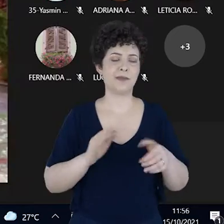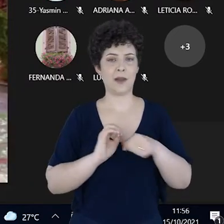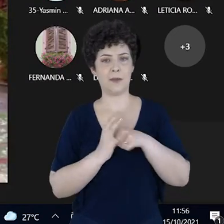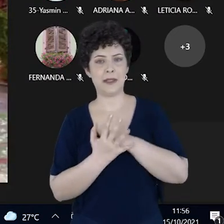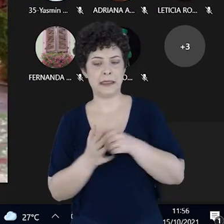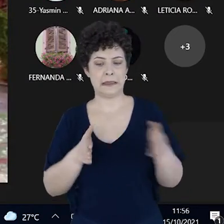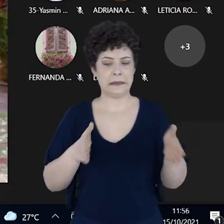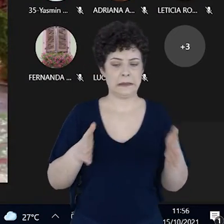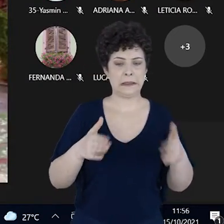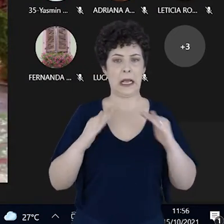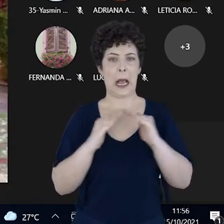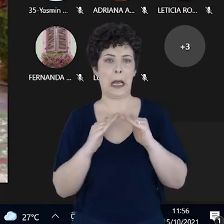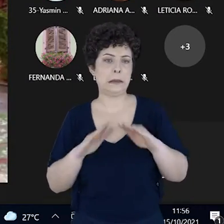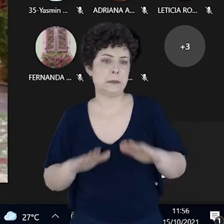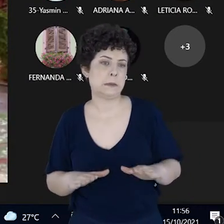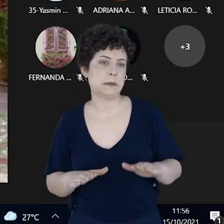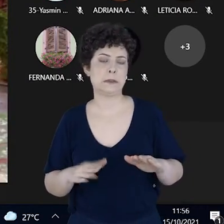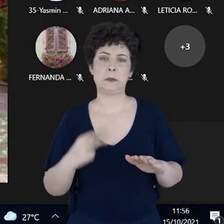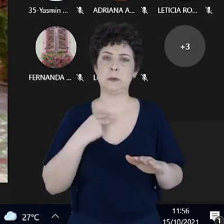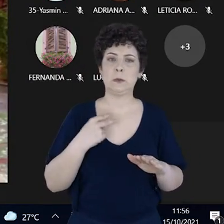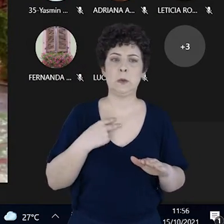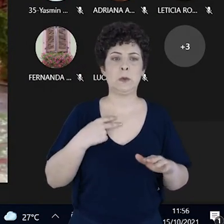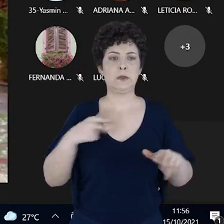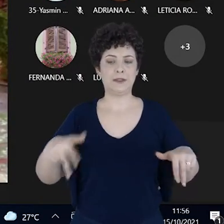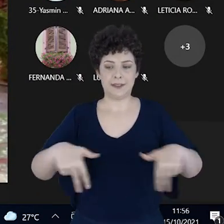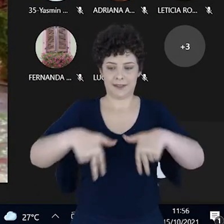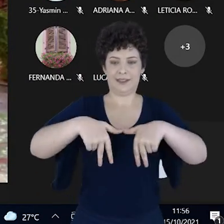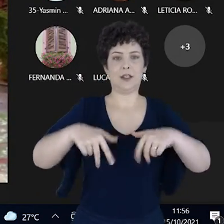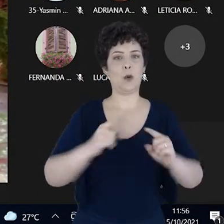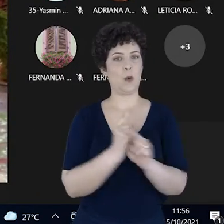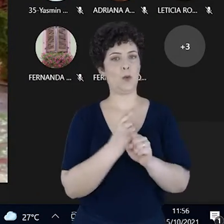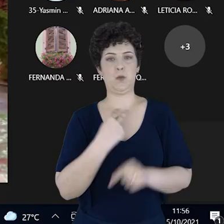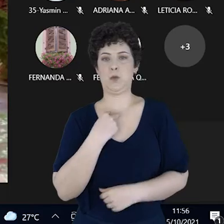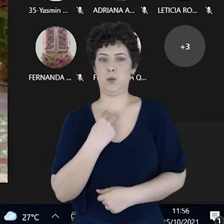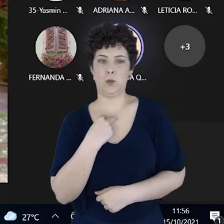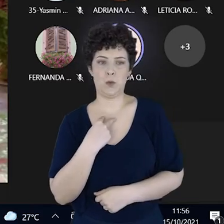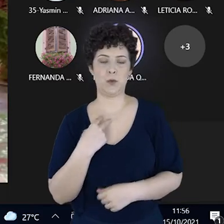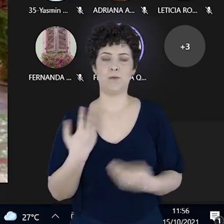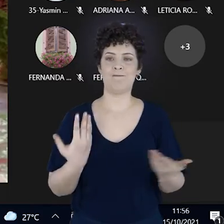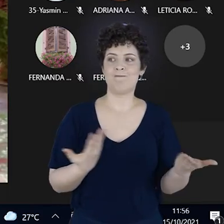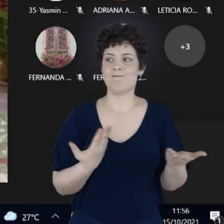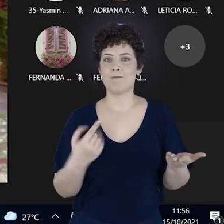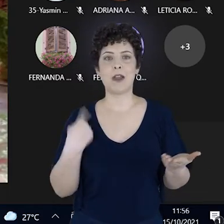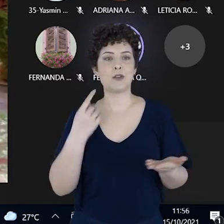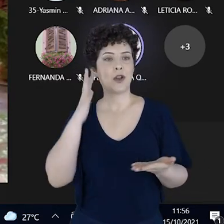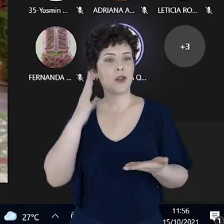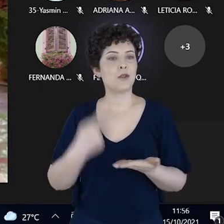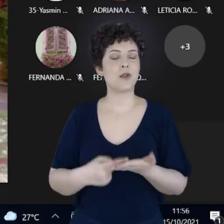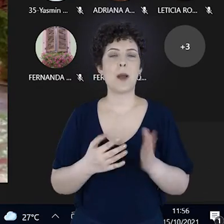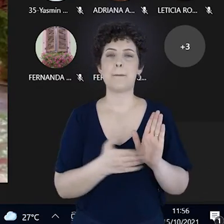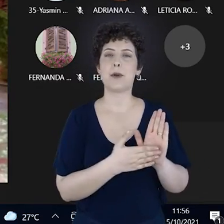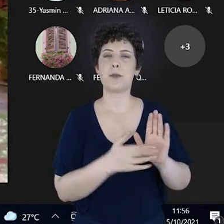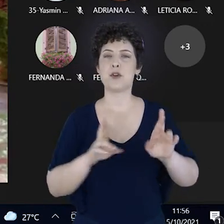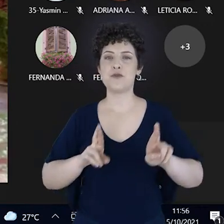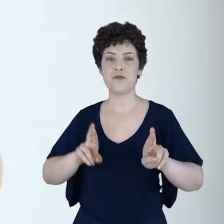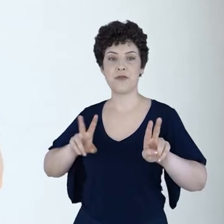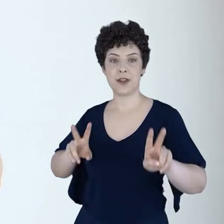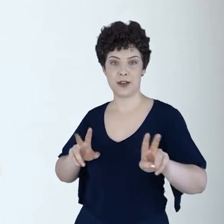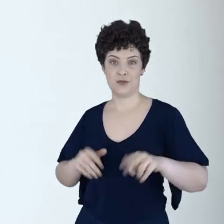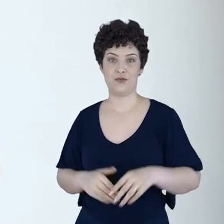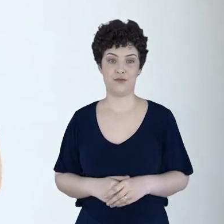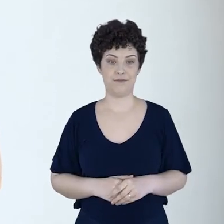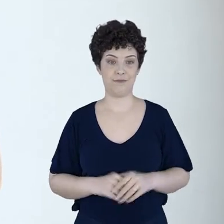estava vivendo, de pandemia, também da impossibilidade de encontros presenciais, a gente resolveu partir por uma proposta um